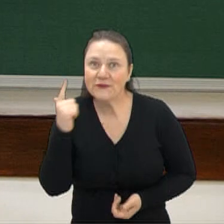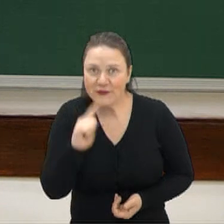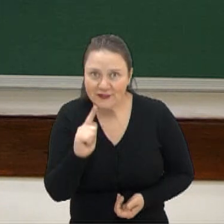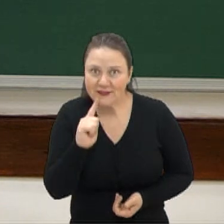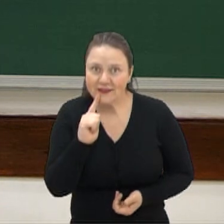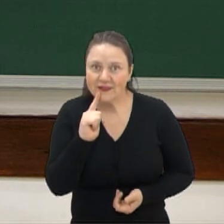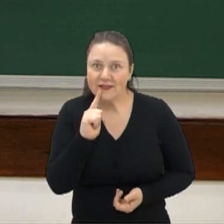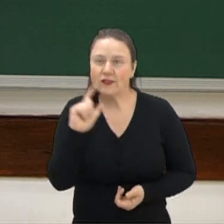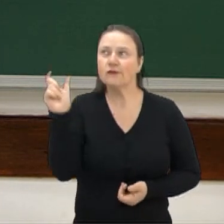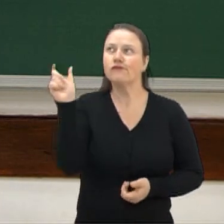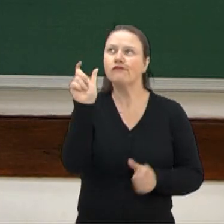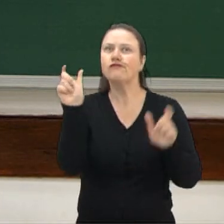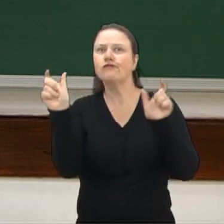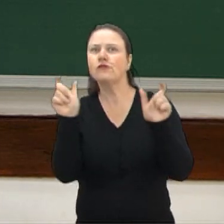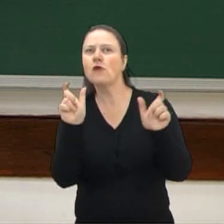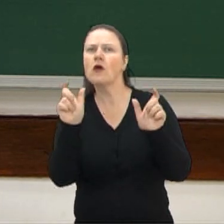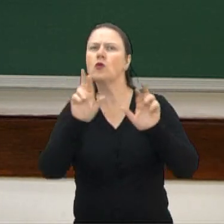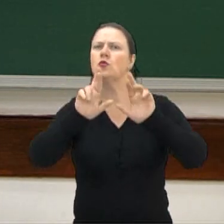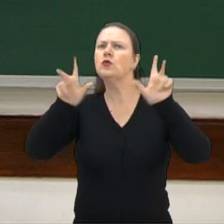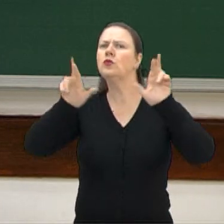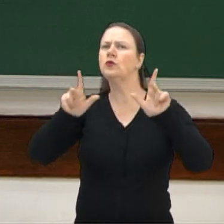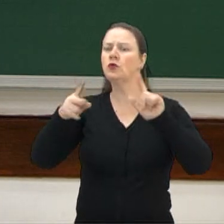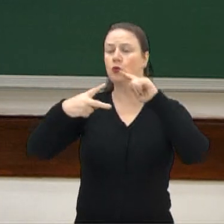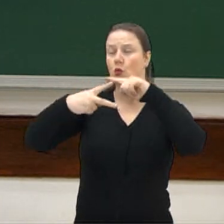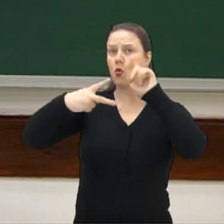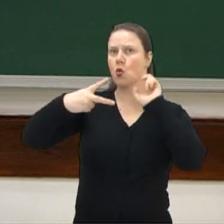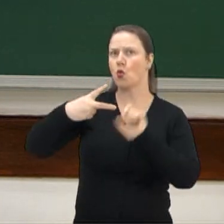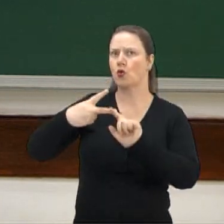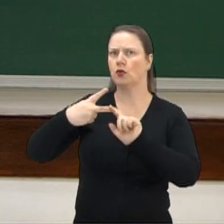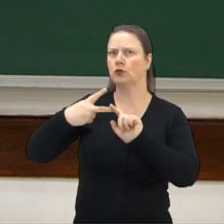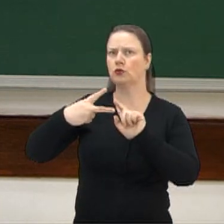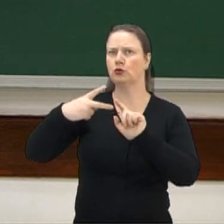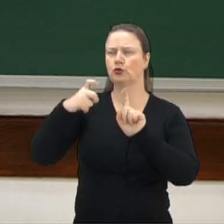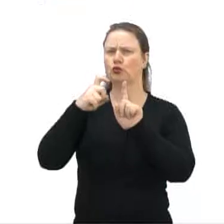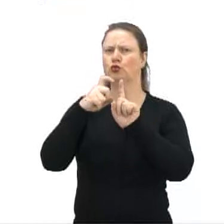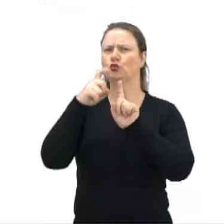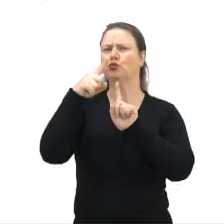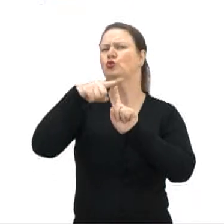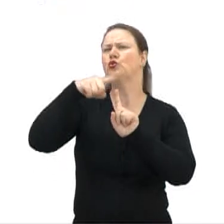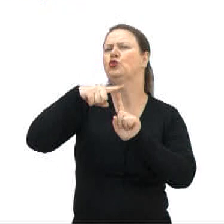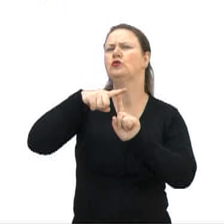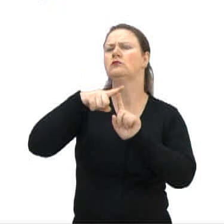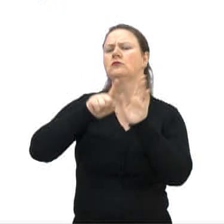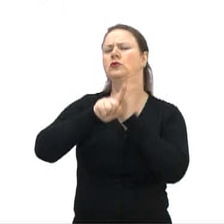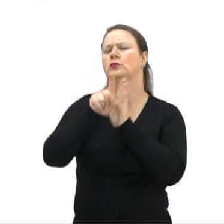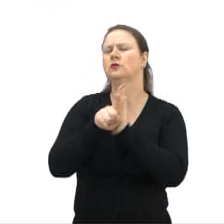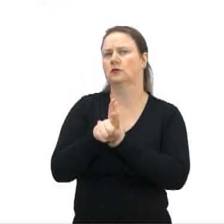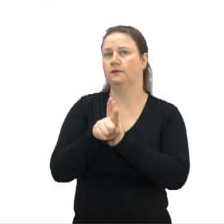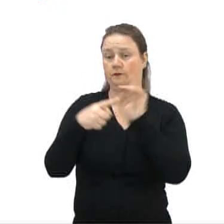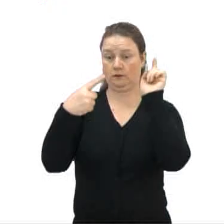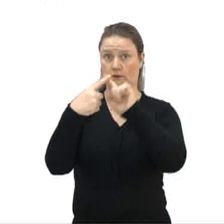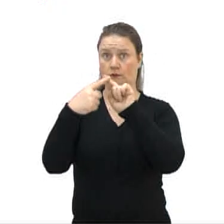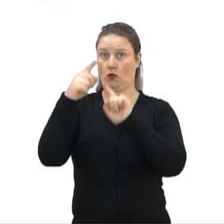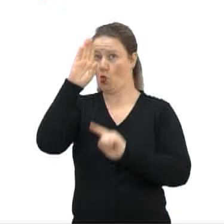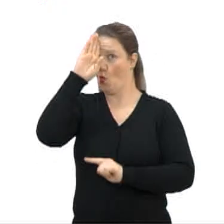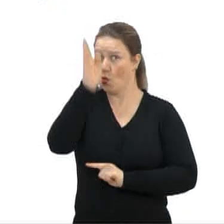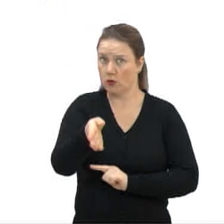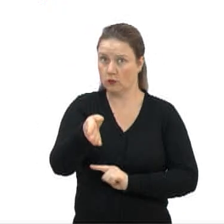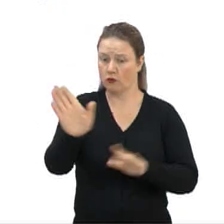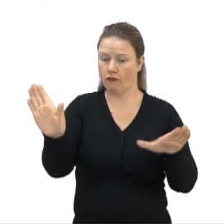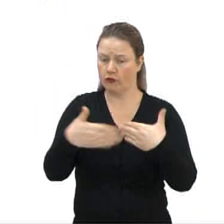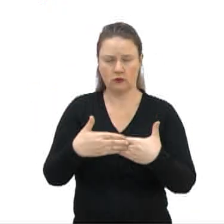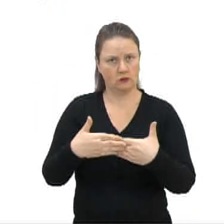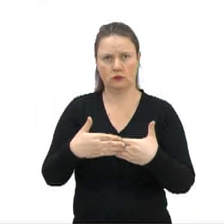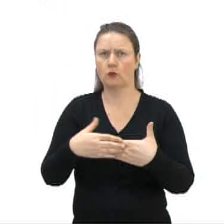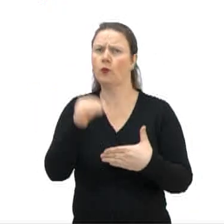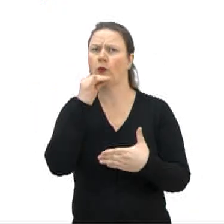Conseguiram colocar as diferenças entre esses dois tipos de perguntas? Olha só, as respostas objetivas são